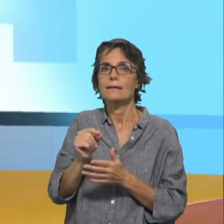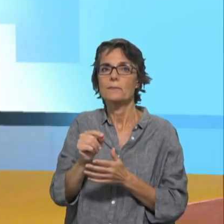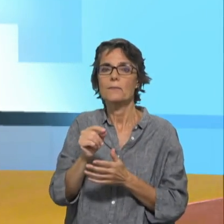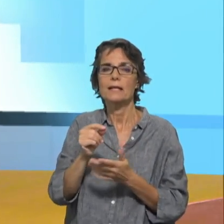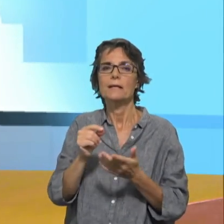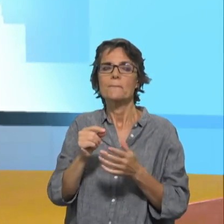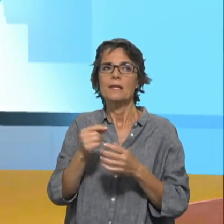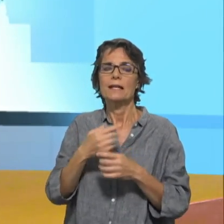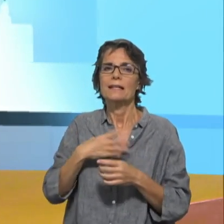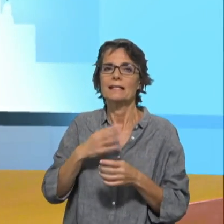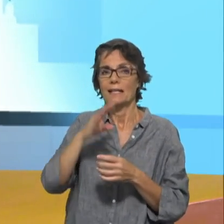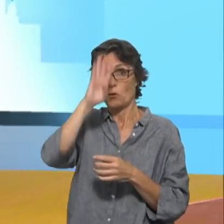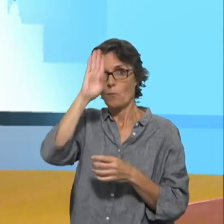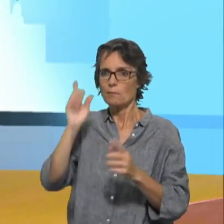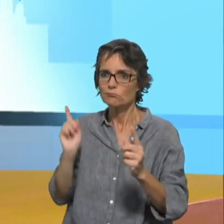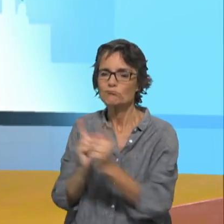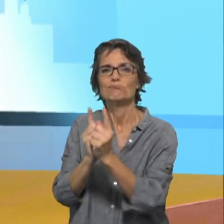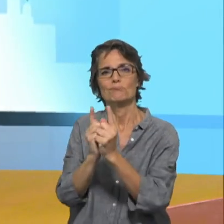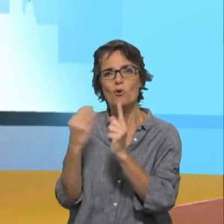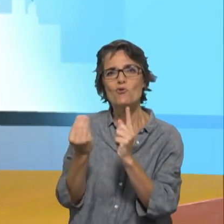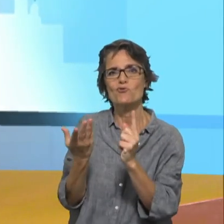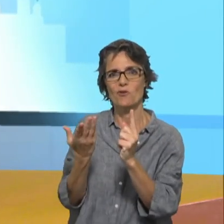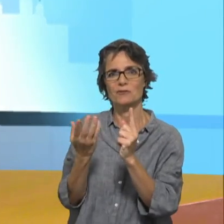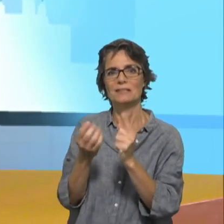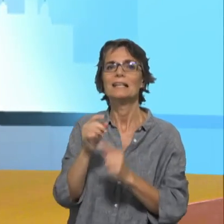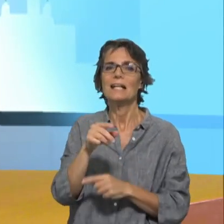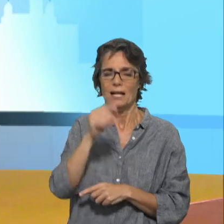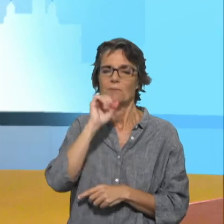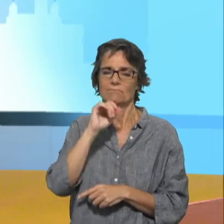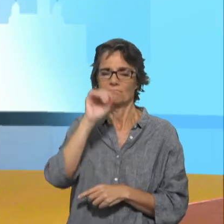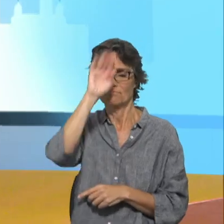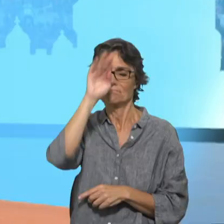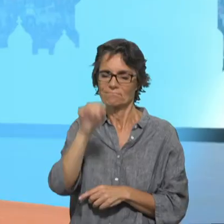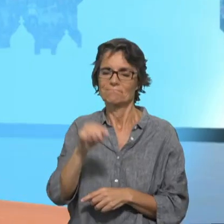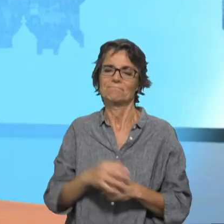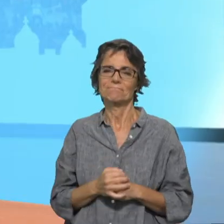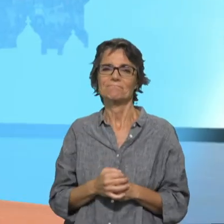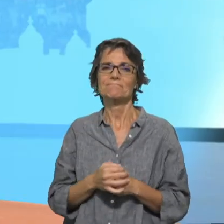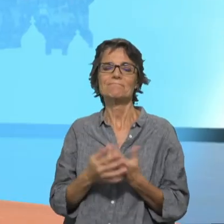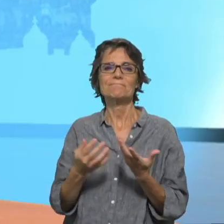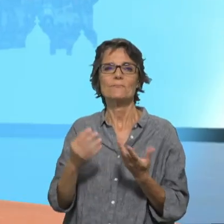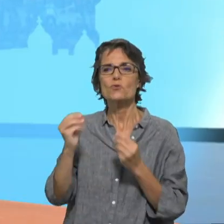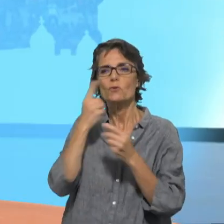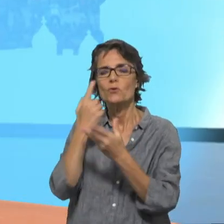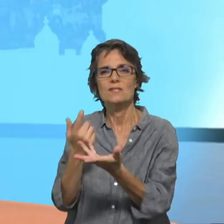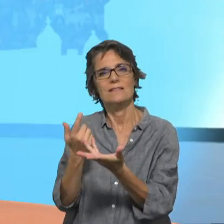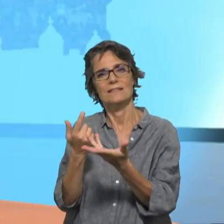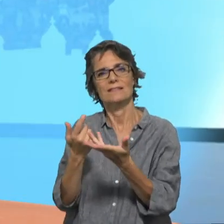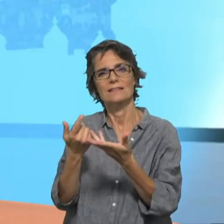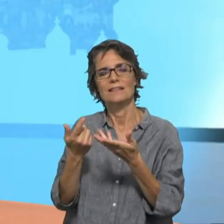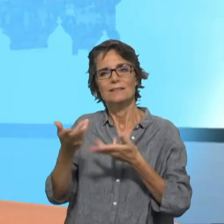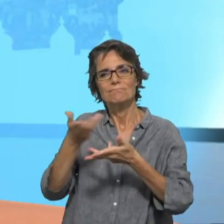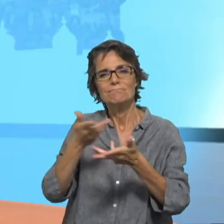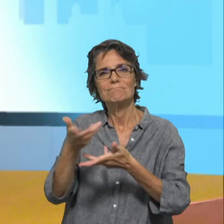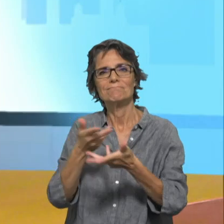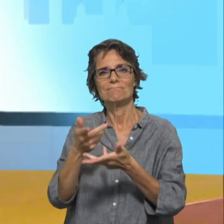mais jovens. O Papa quer estar junto da população e ele vai ter essa oportunidade de estar junto dos mais novos. É um país extremamente